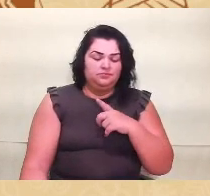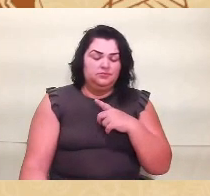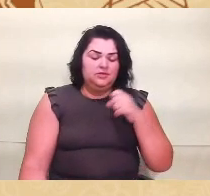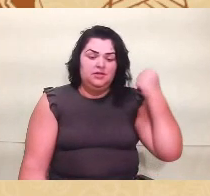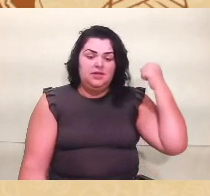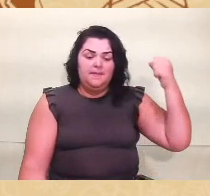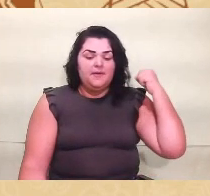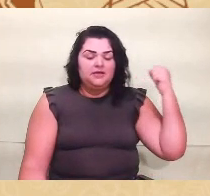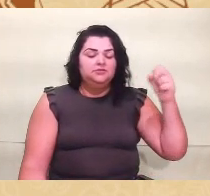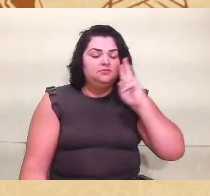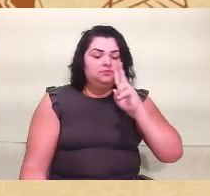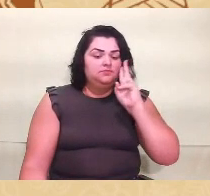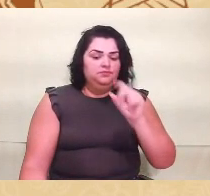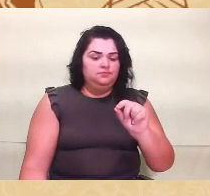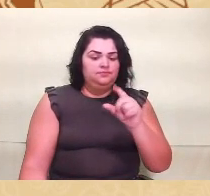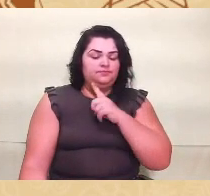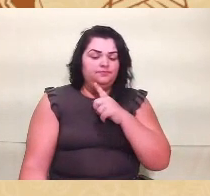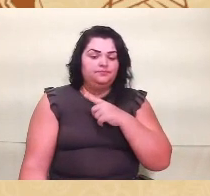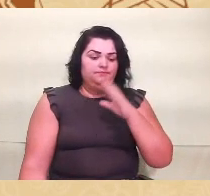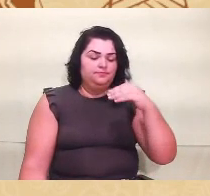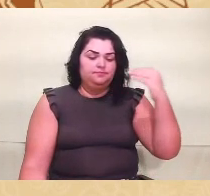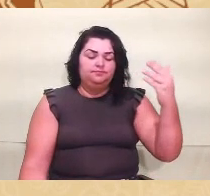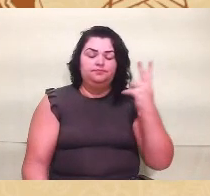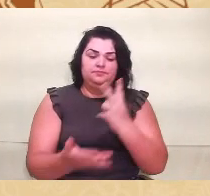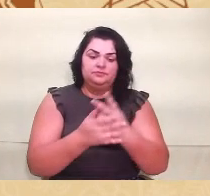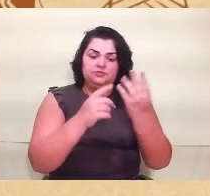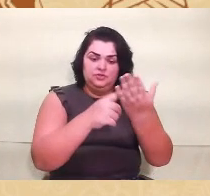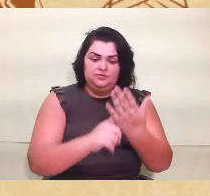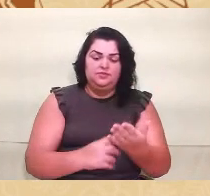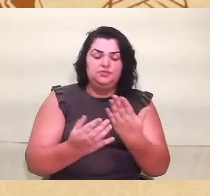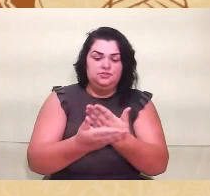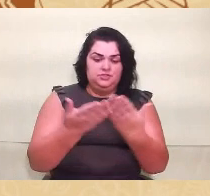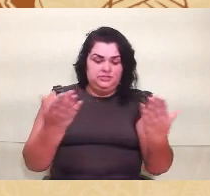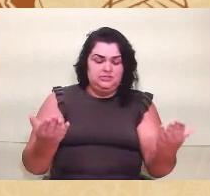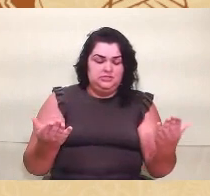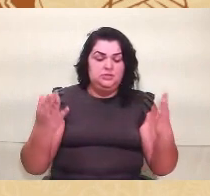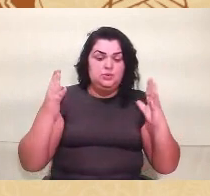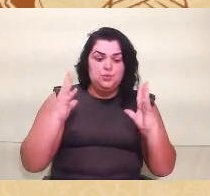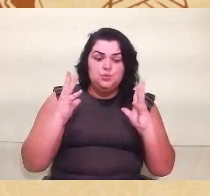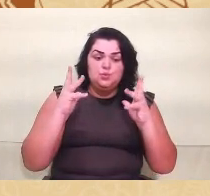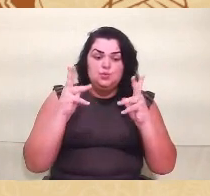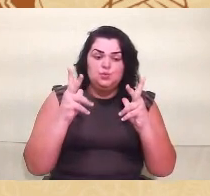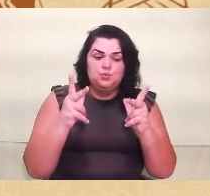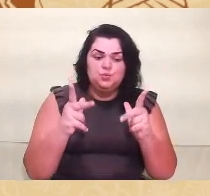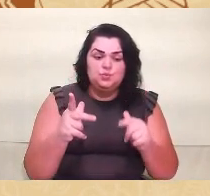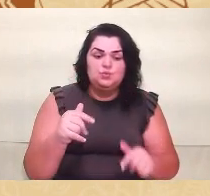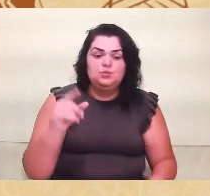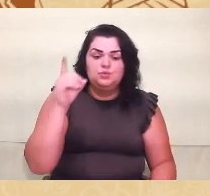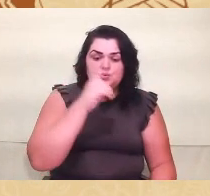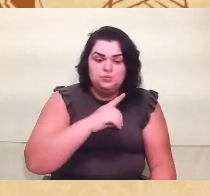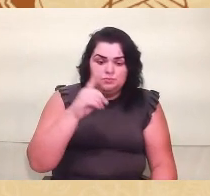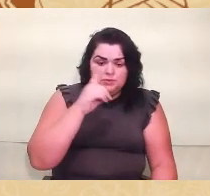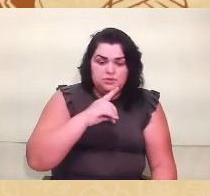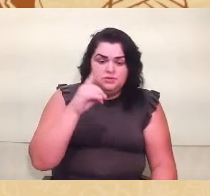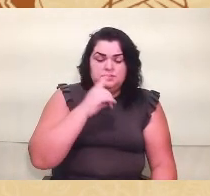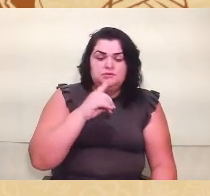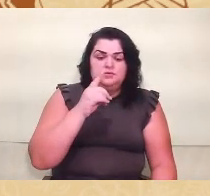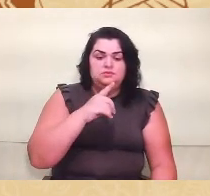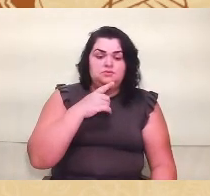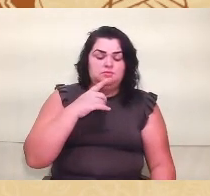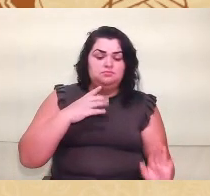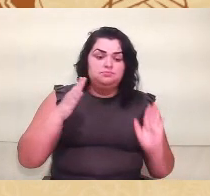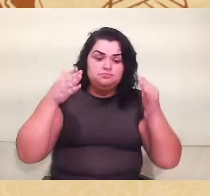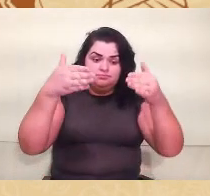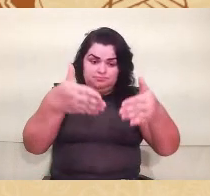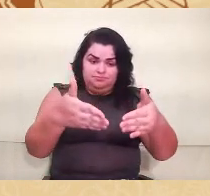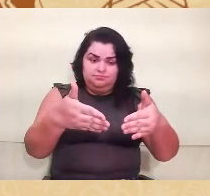lembrando, fica o convite aí para vocês, todo último domingo de setembro, venha para cá. A gente